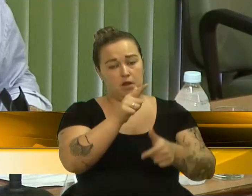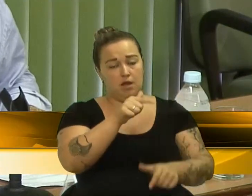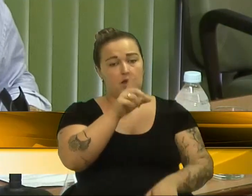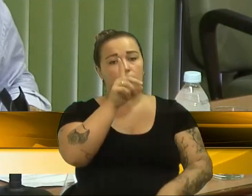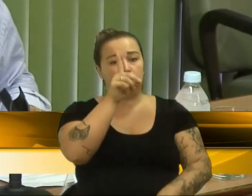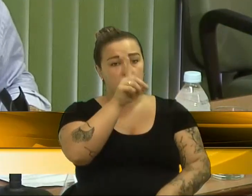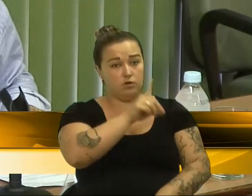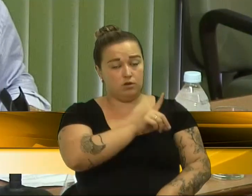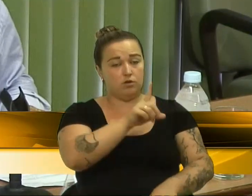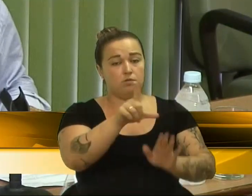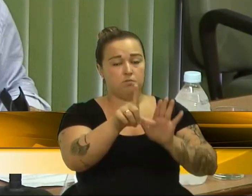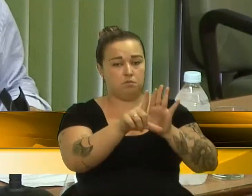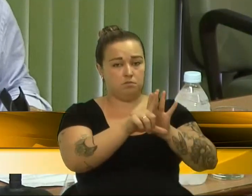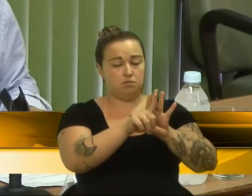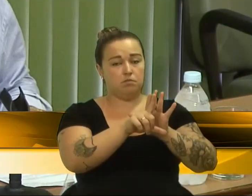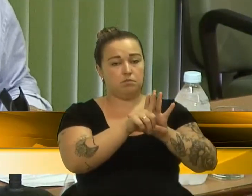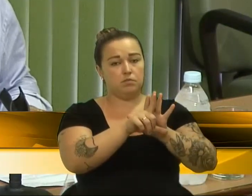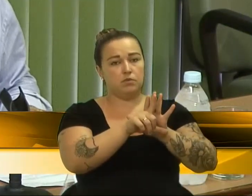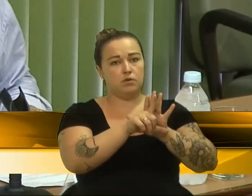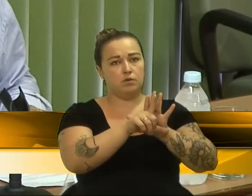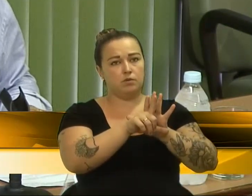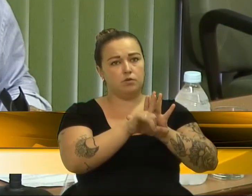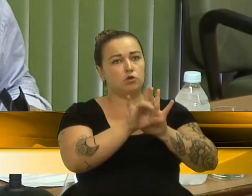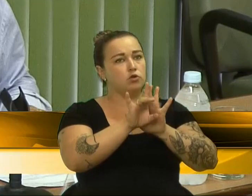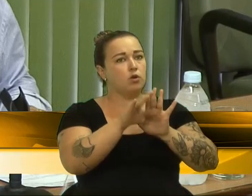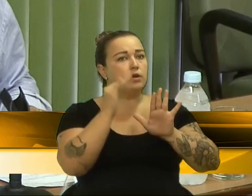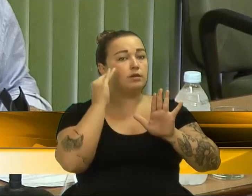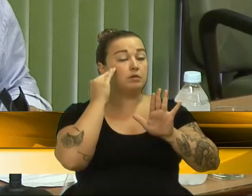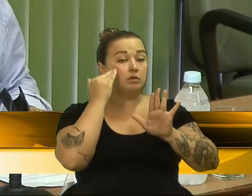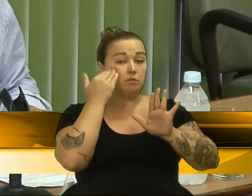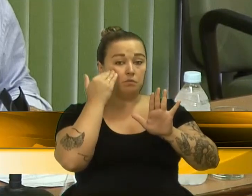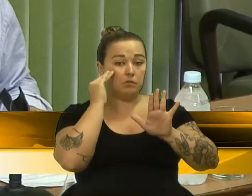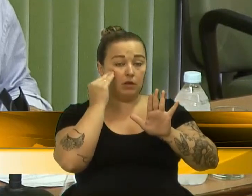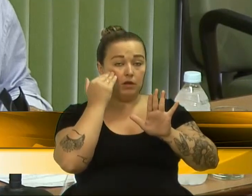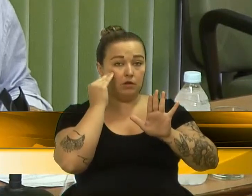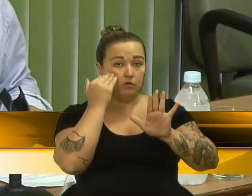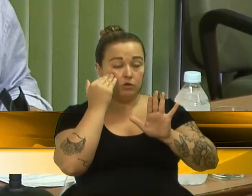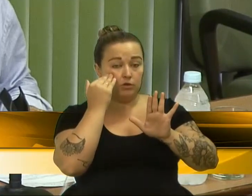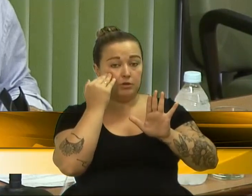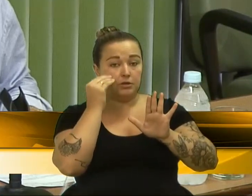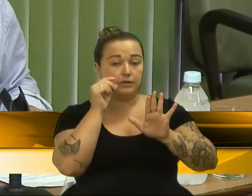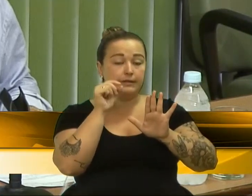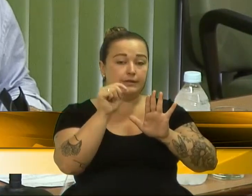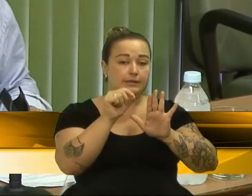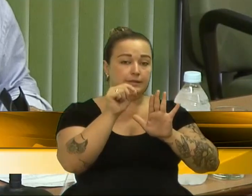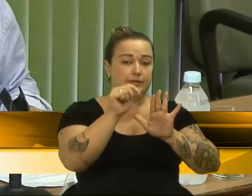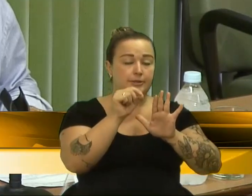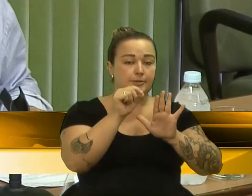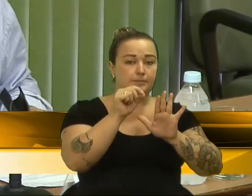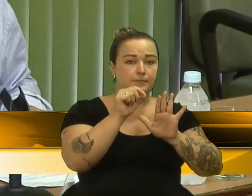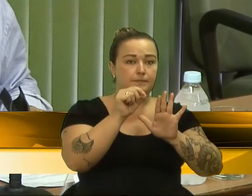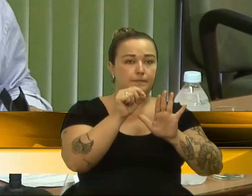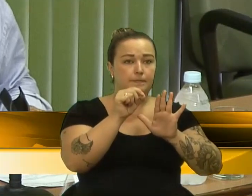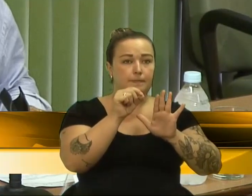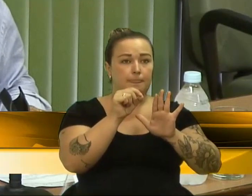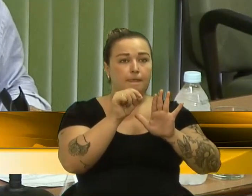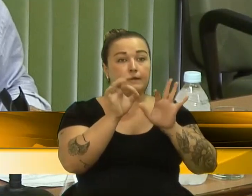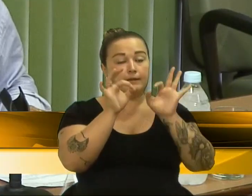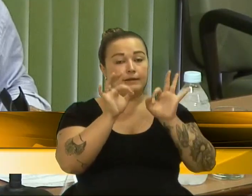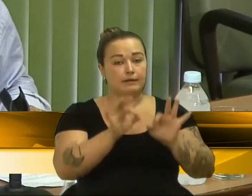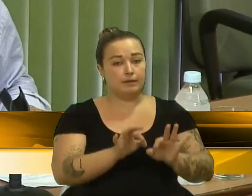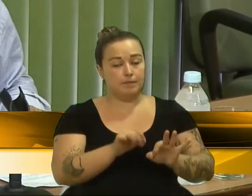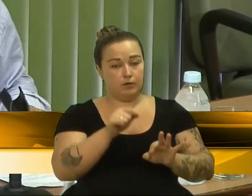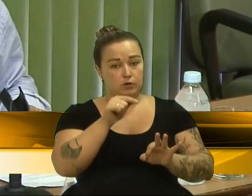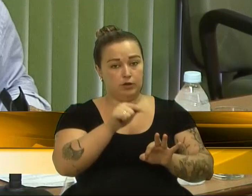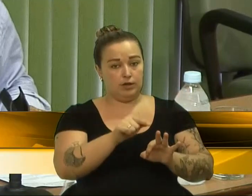a legislação permite, né? Eu só entendi assim que certamente essas pessoas